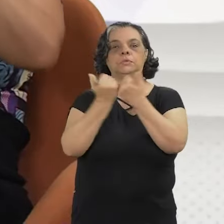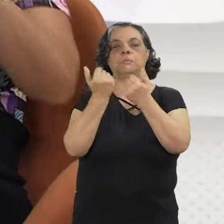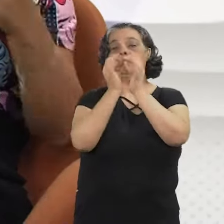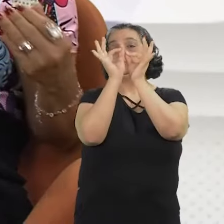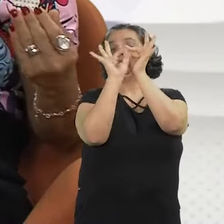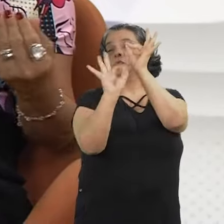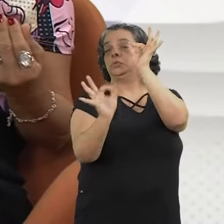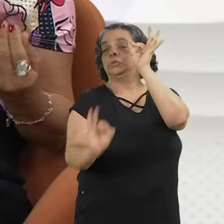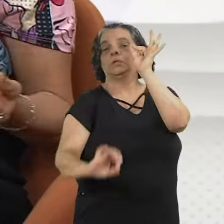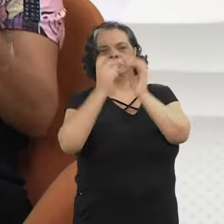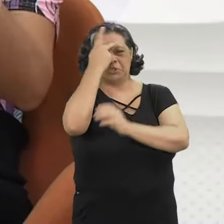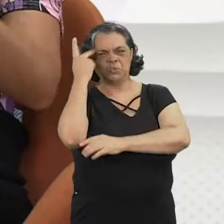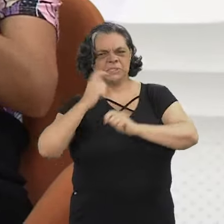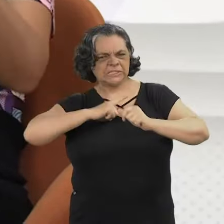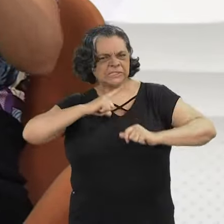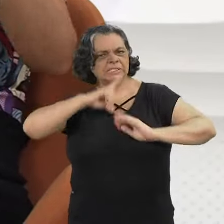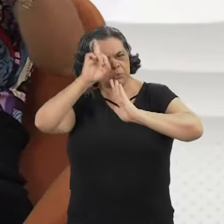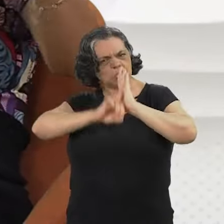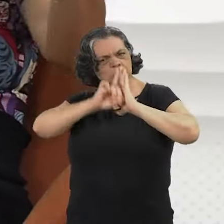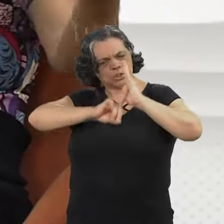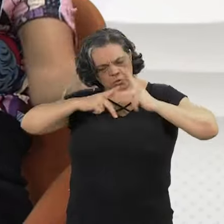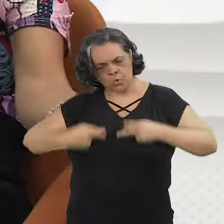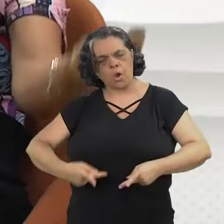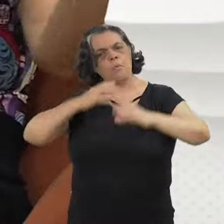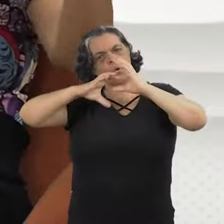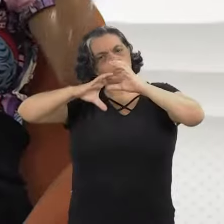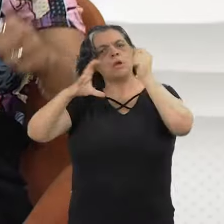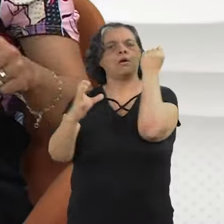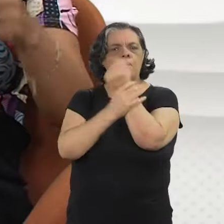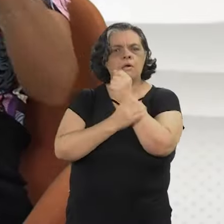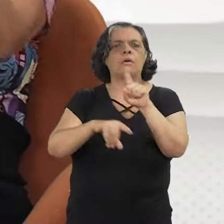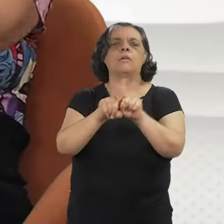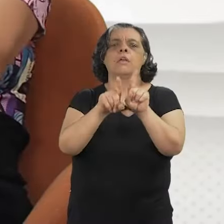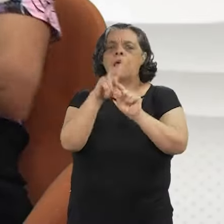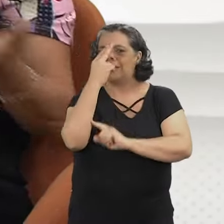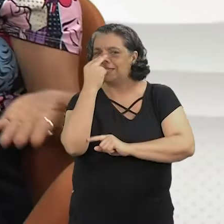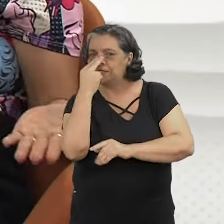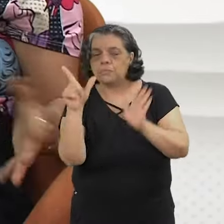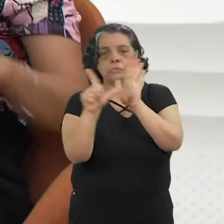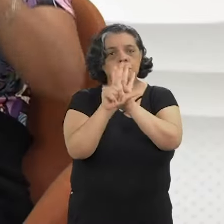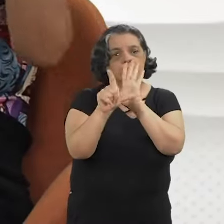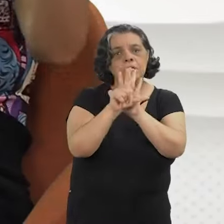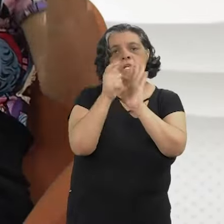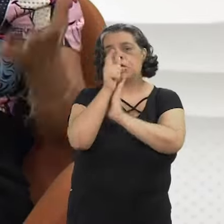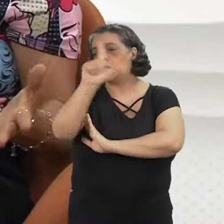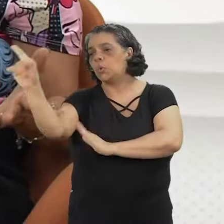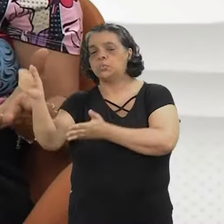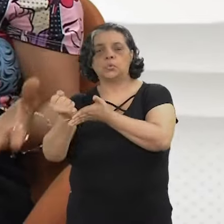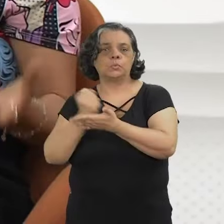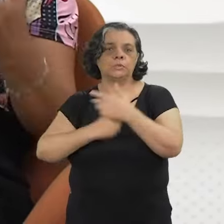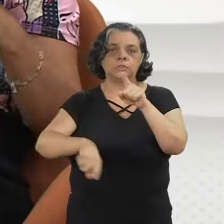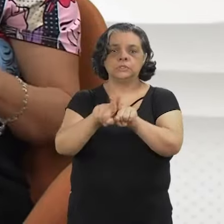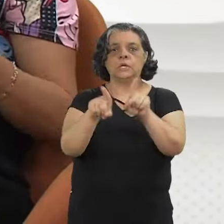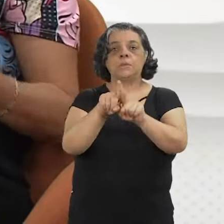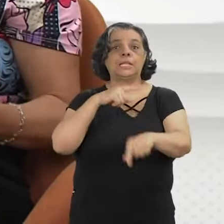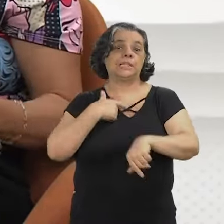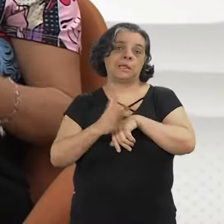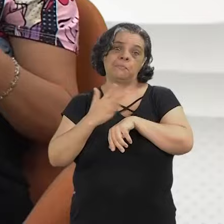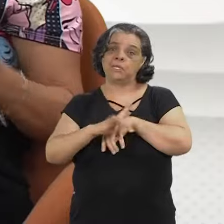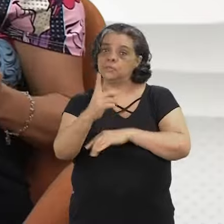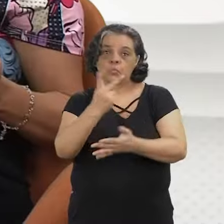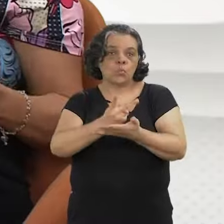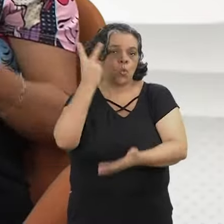de uma infinidade de pessoas que TM o direito humano à comunicação garantido nessa mesma legislação e em outros documentos e que na